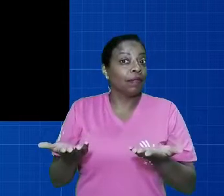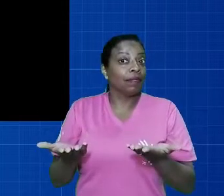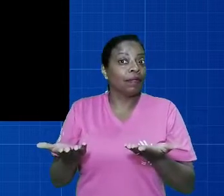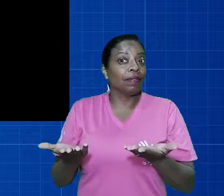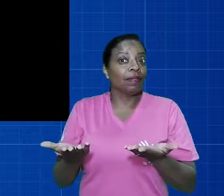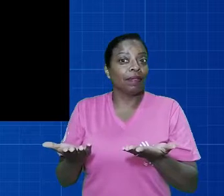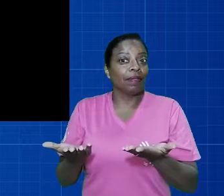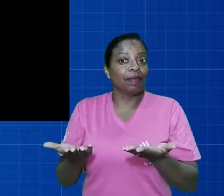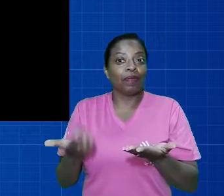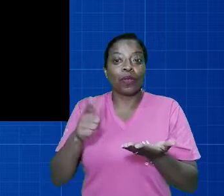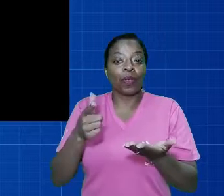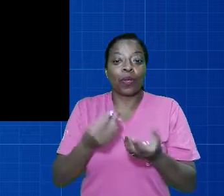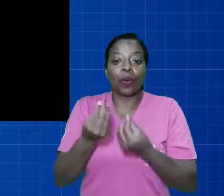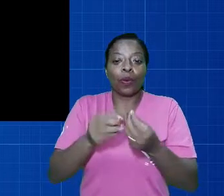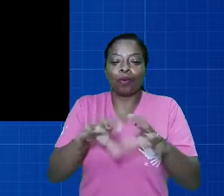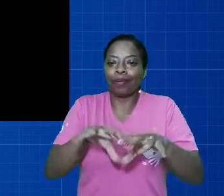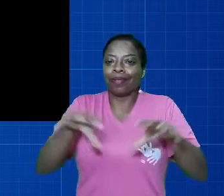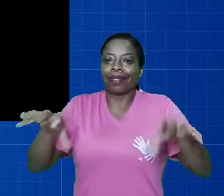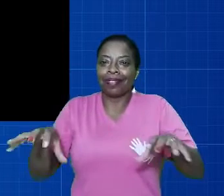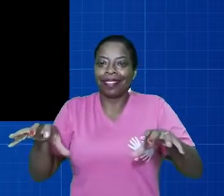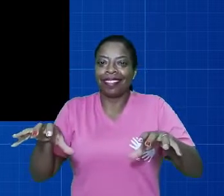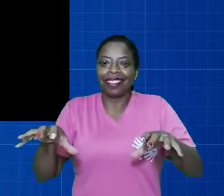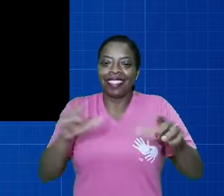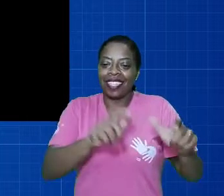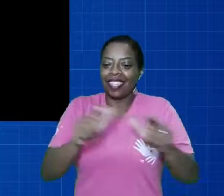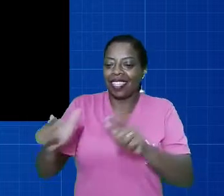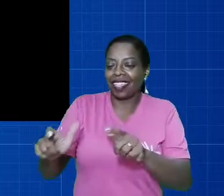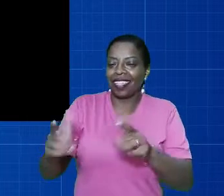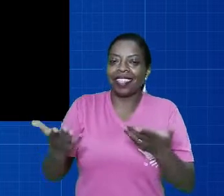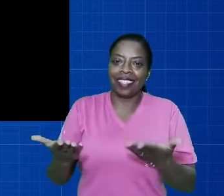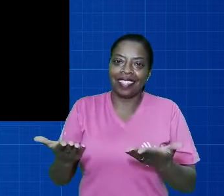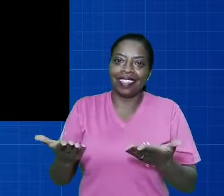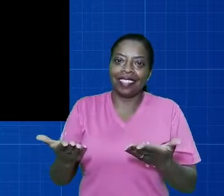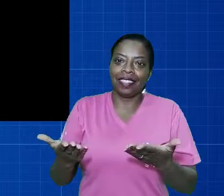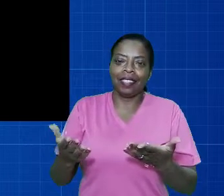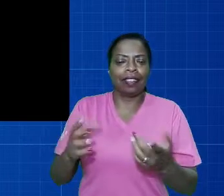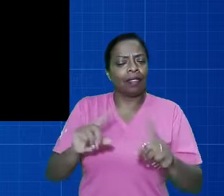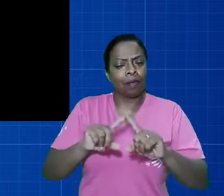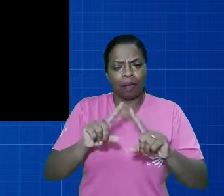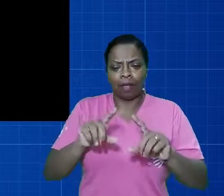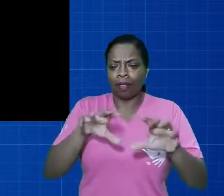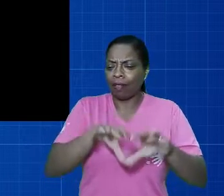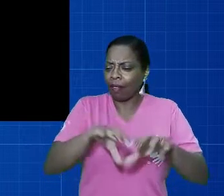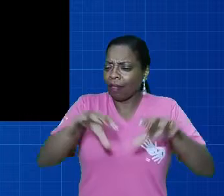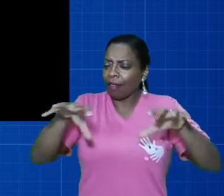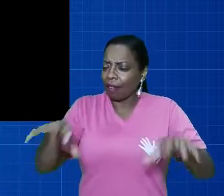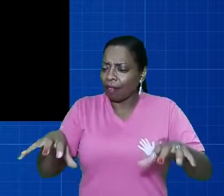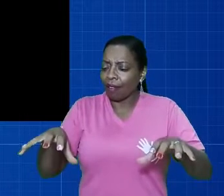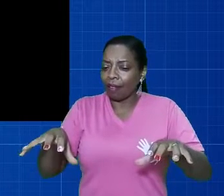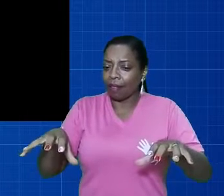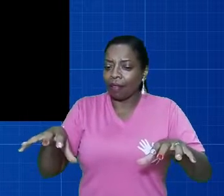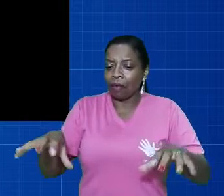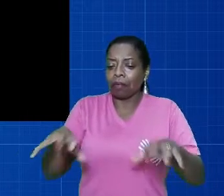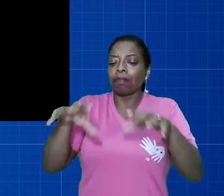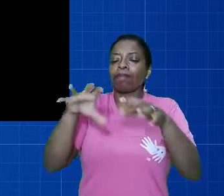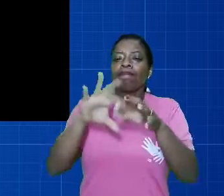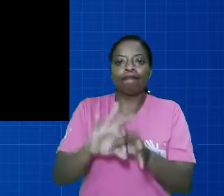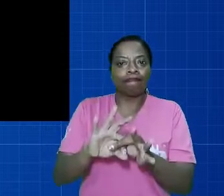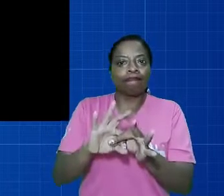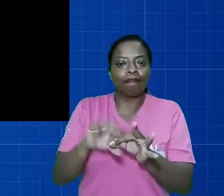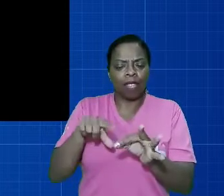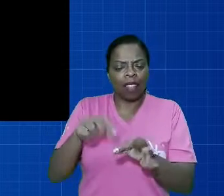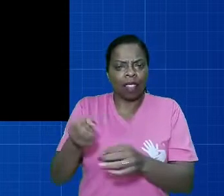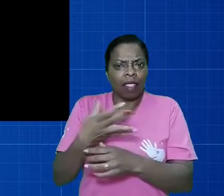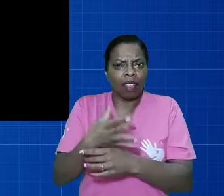tá muito, vai estar no mesmo espaço, né, o que também não é uma questão nova, né, já existem